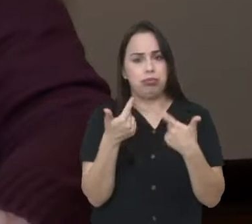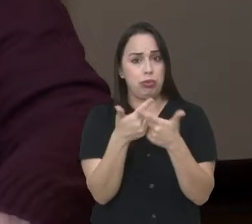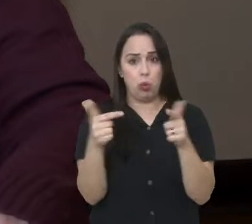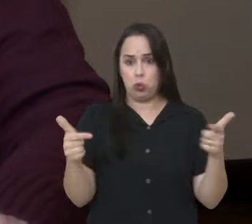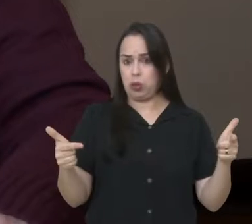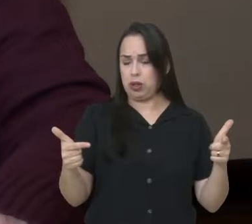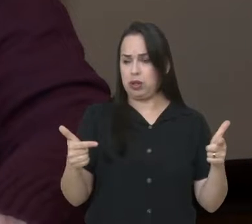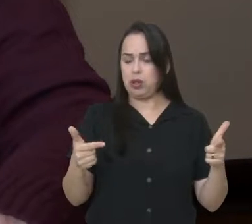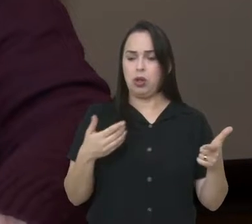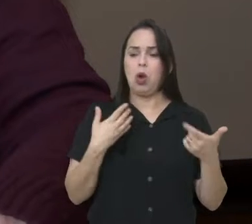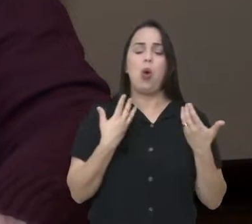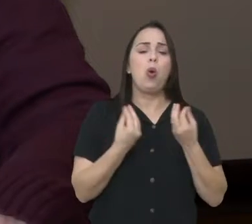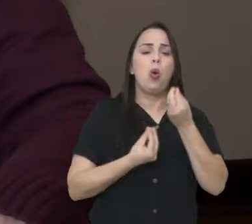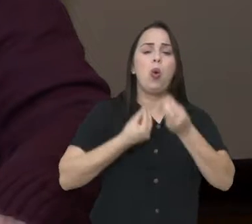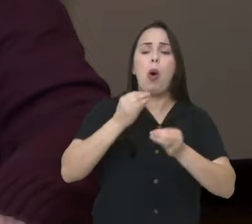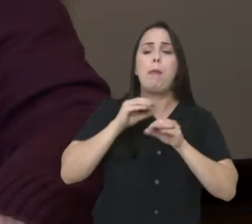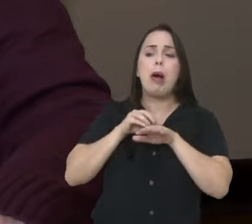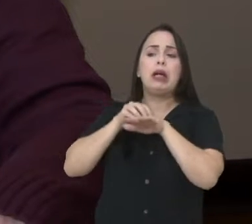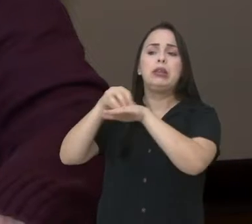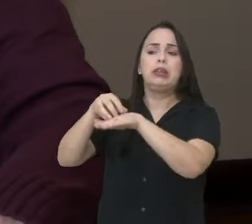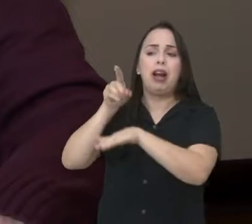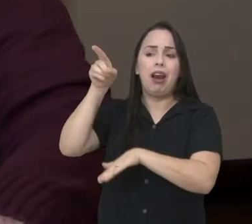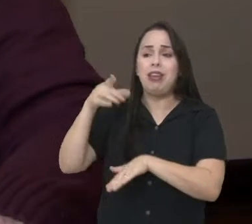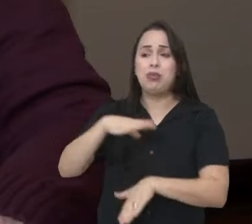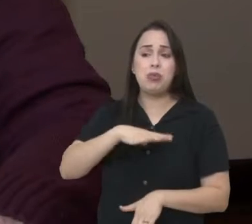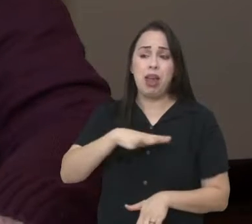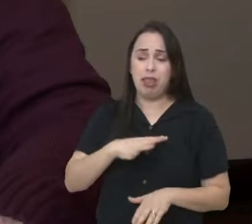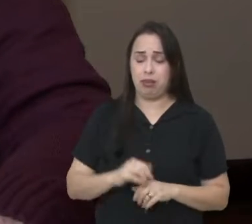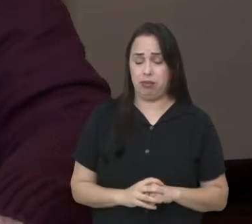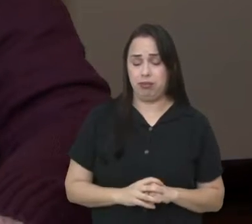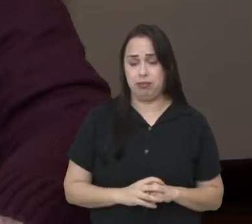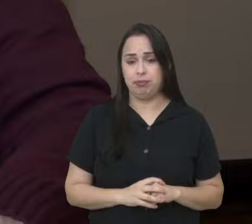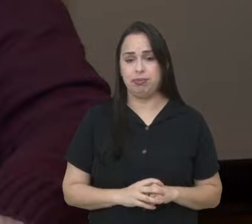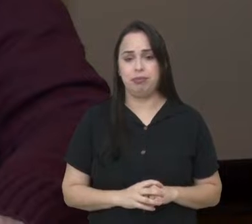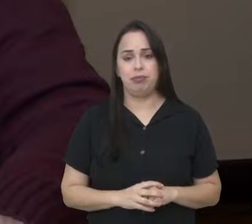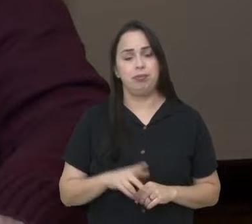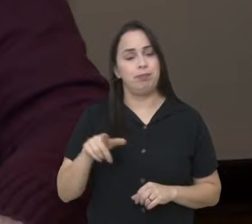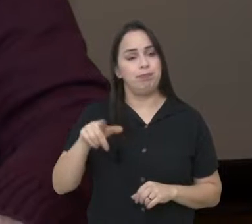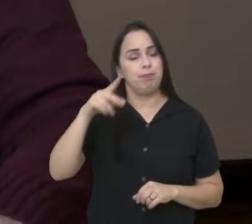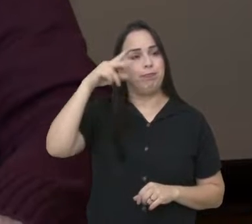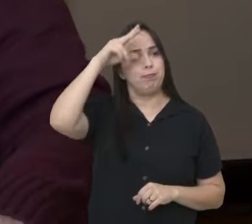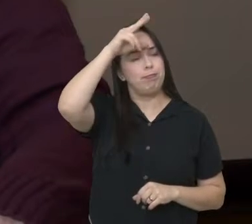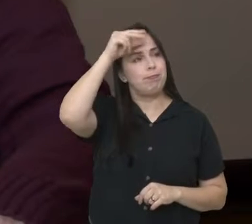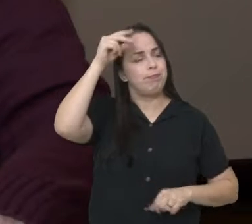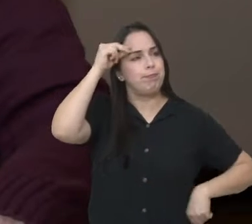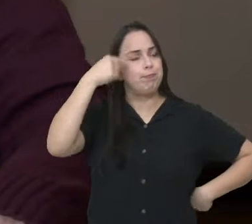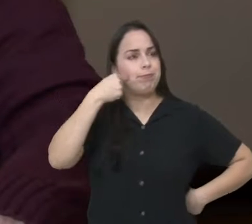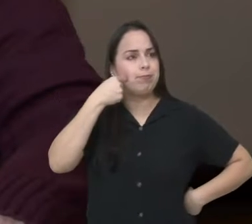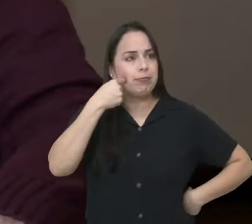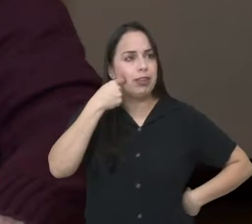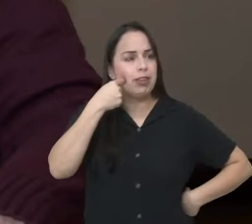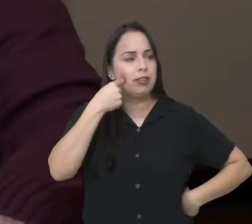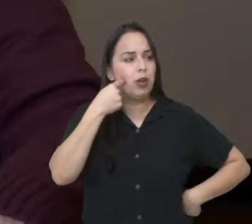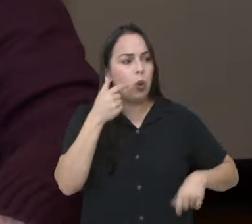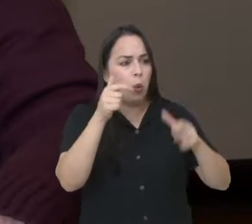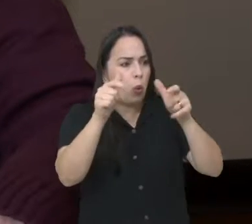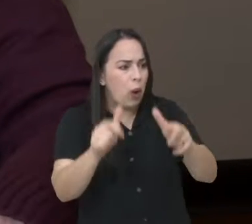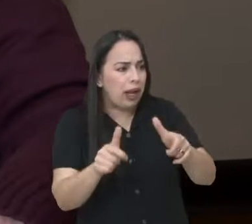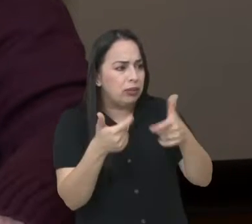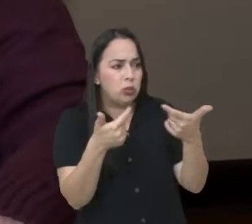as crianças ir para a escola lá do centro. Aí o prefeito falou, mas eu não tenho um lugar para fazer uma